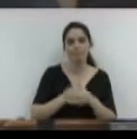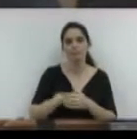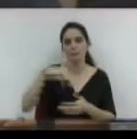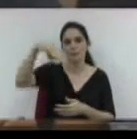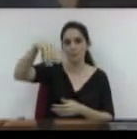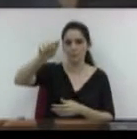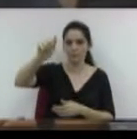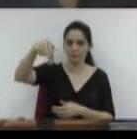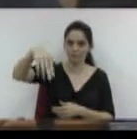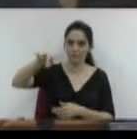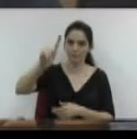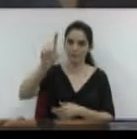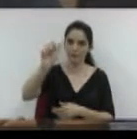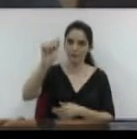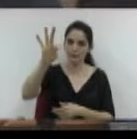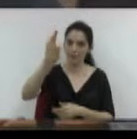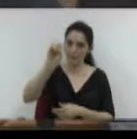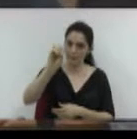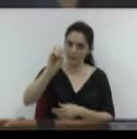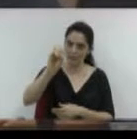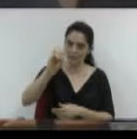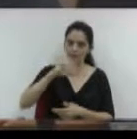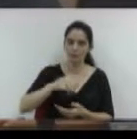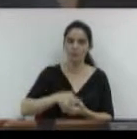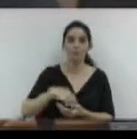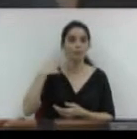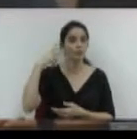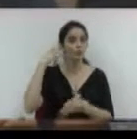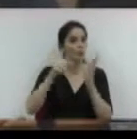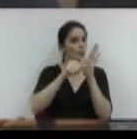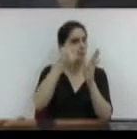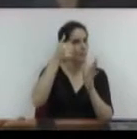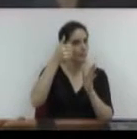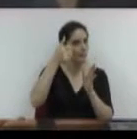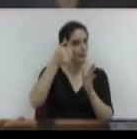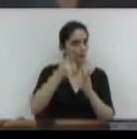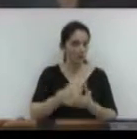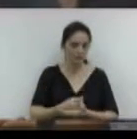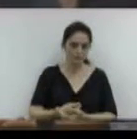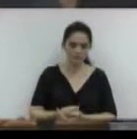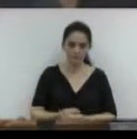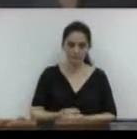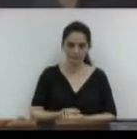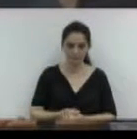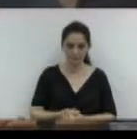falta de decoro parlamentar o vereador que, primeiro,